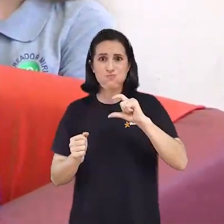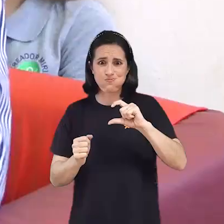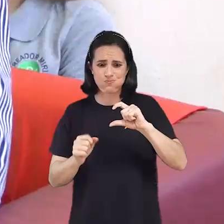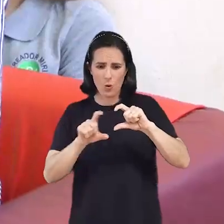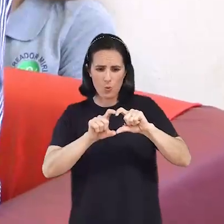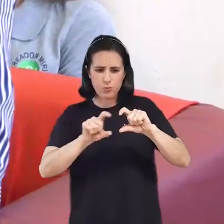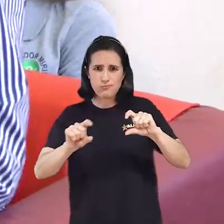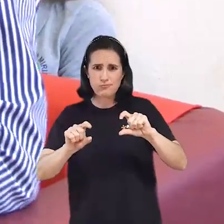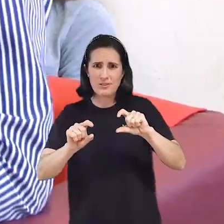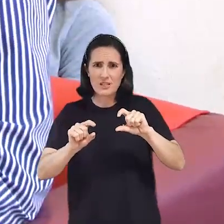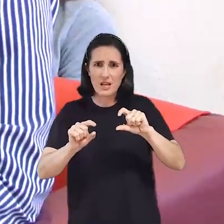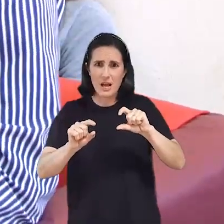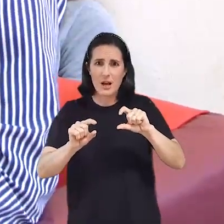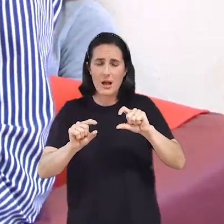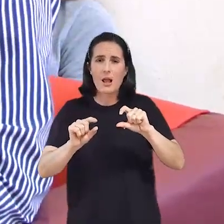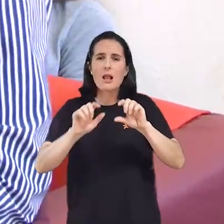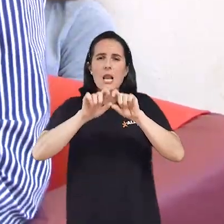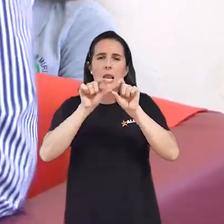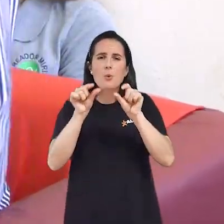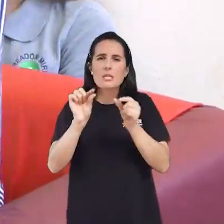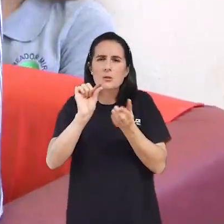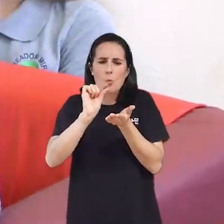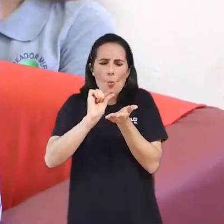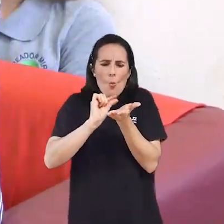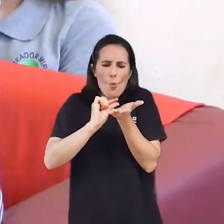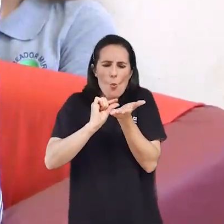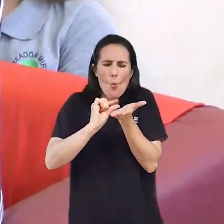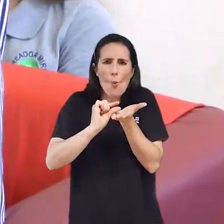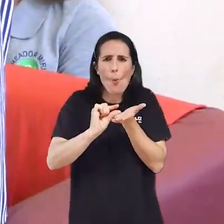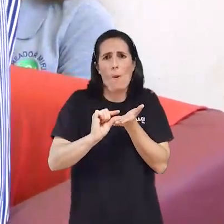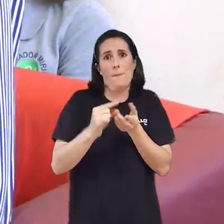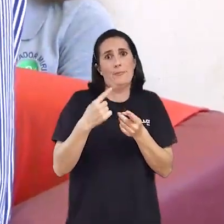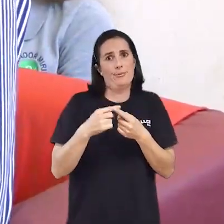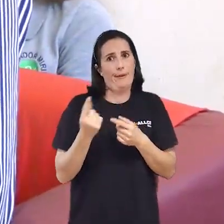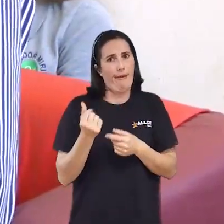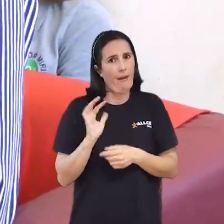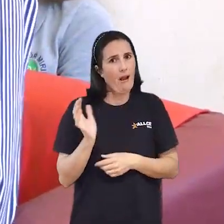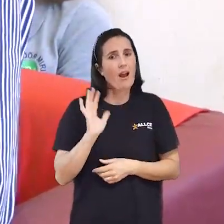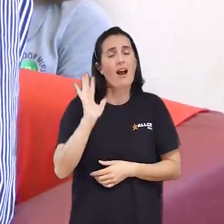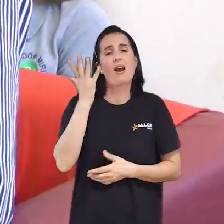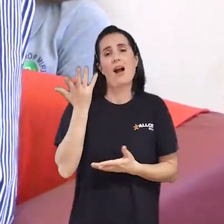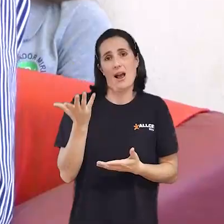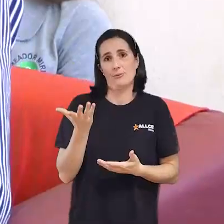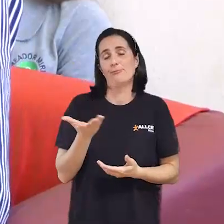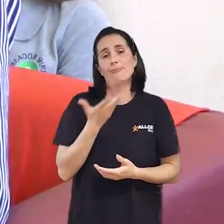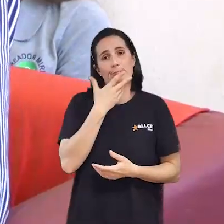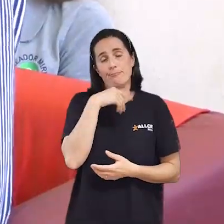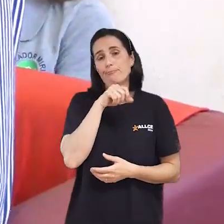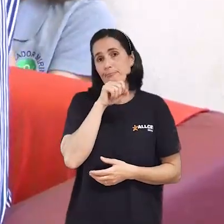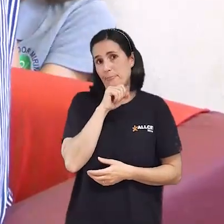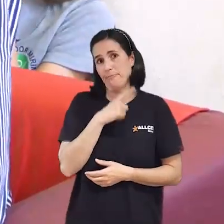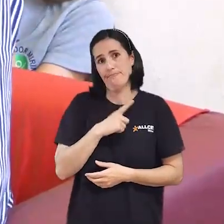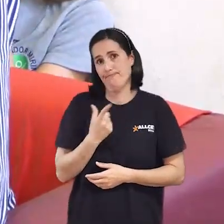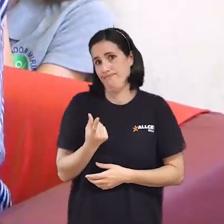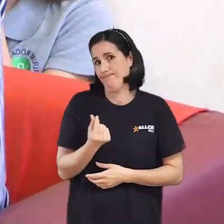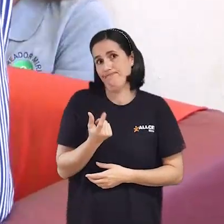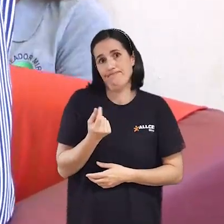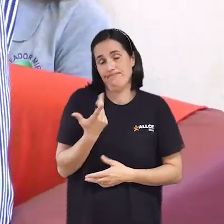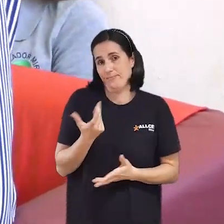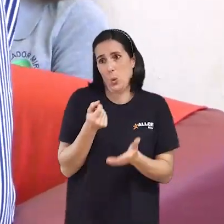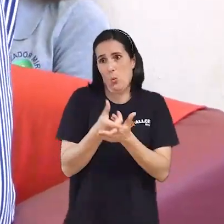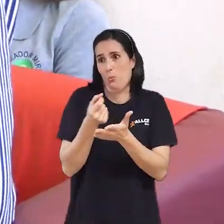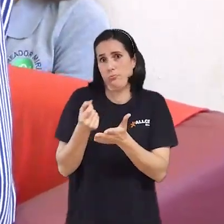enrolar, ia dentro de um pacote de leite, né? A fatia de pão era muito grossa, a